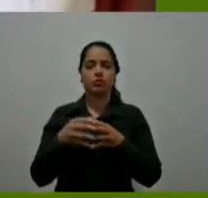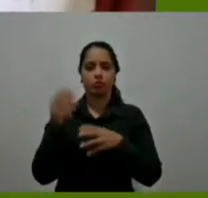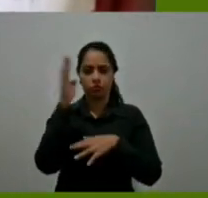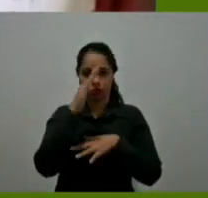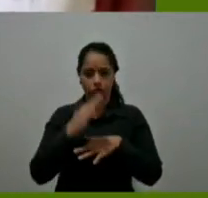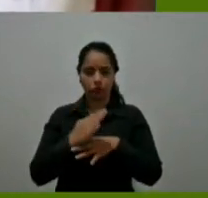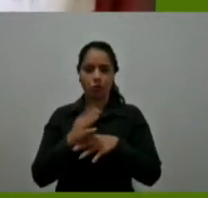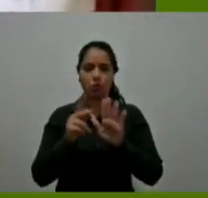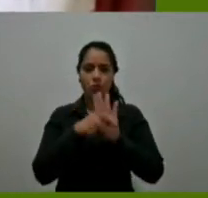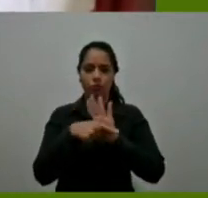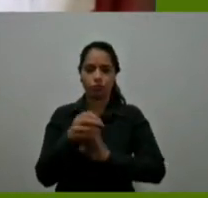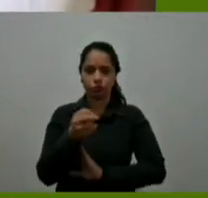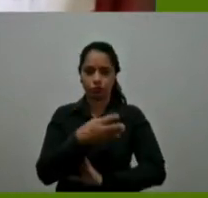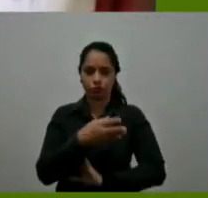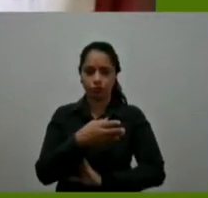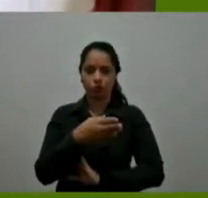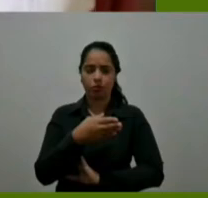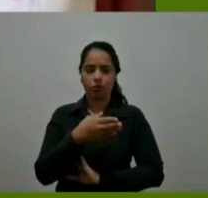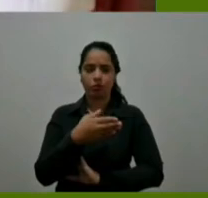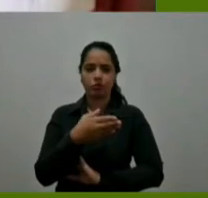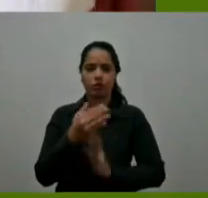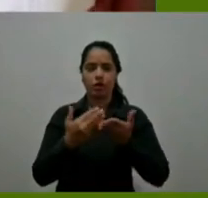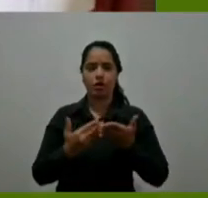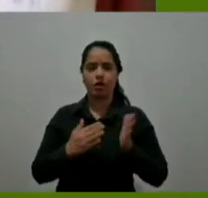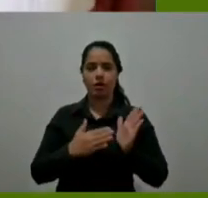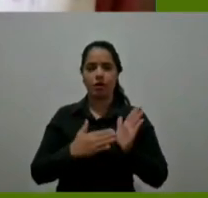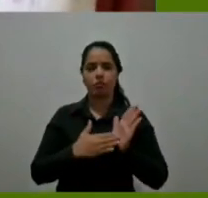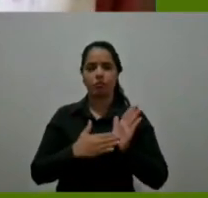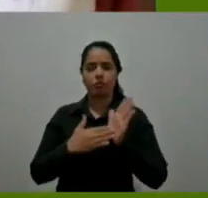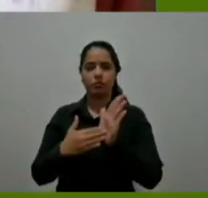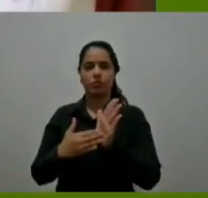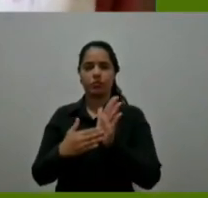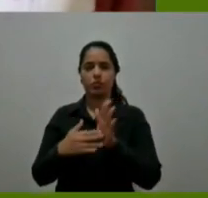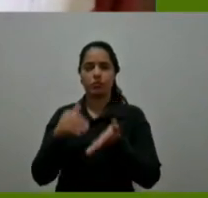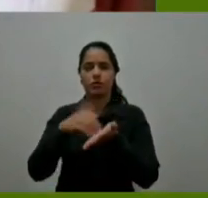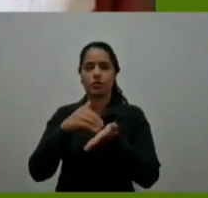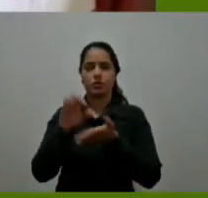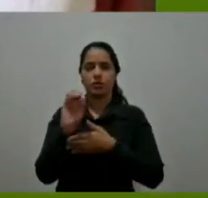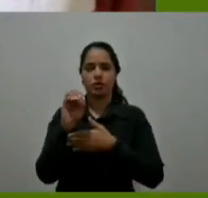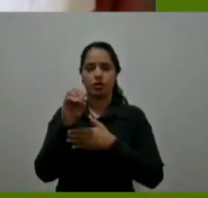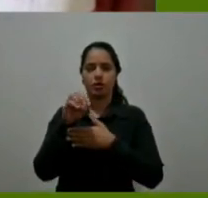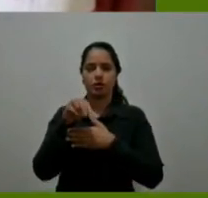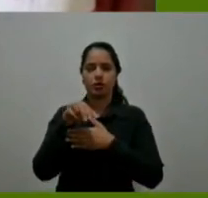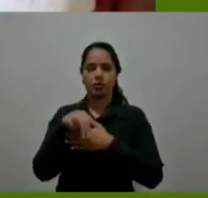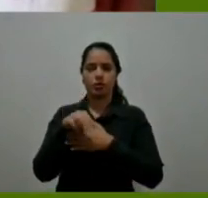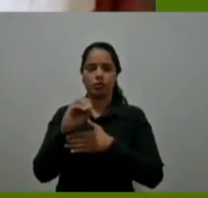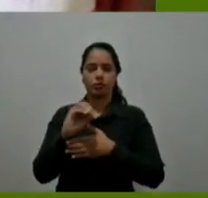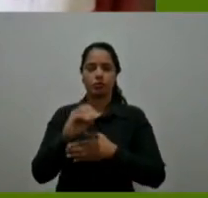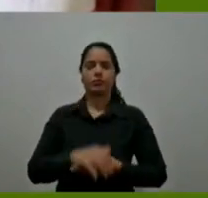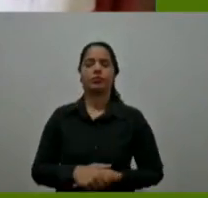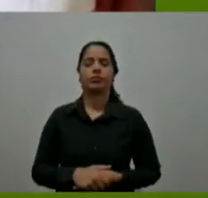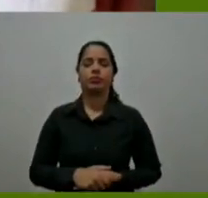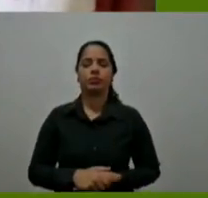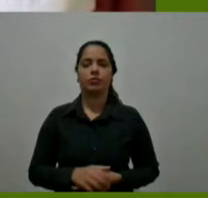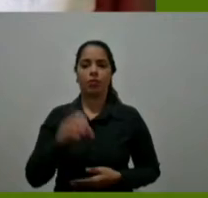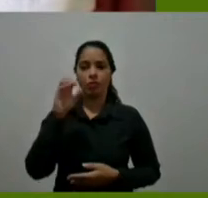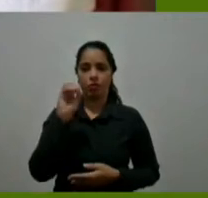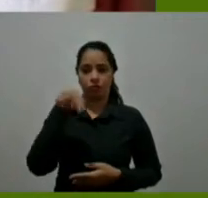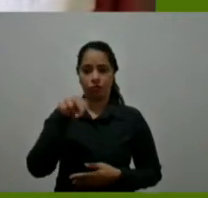o secretário-geral da ONU, que seria uma proposta de um outro modelo econômico para a Amazônia, que seria a